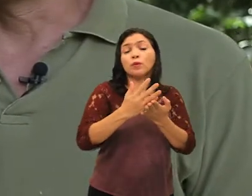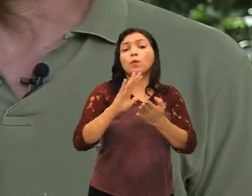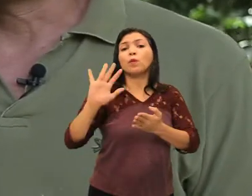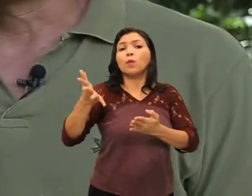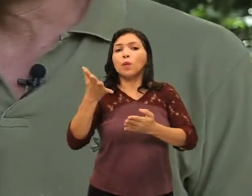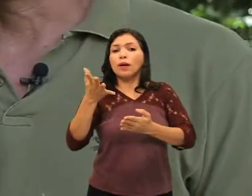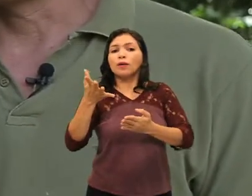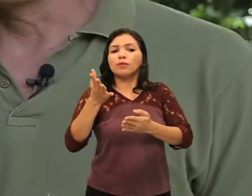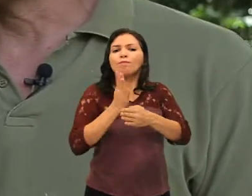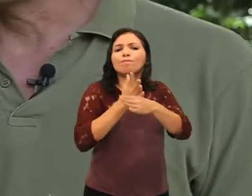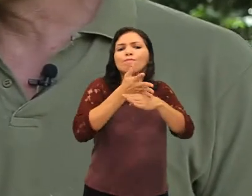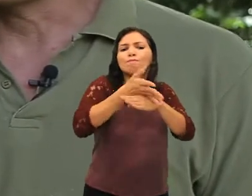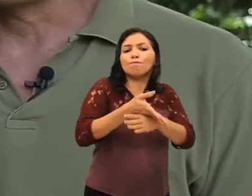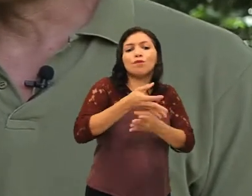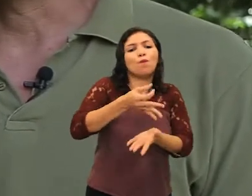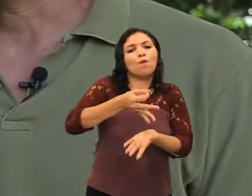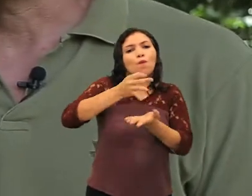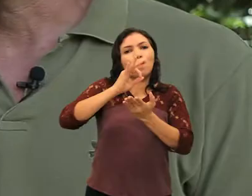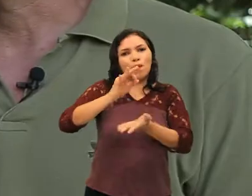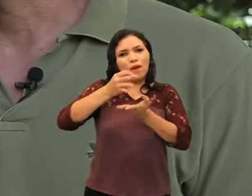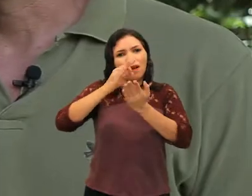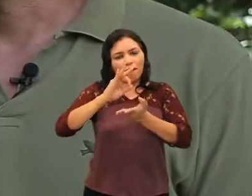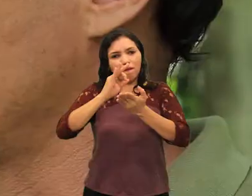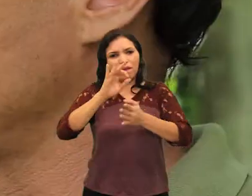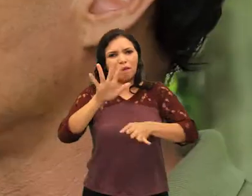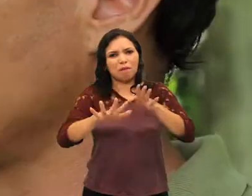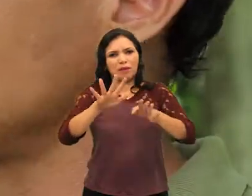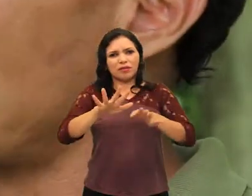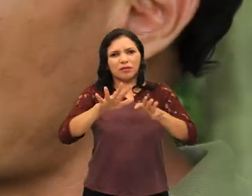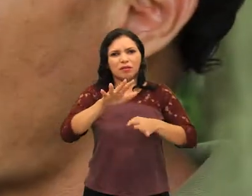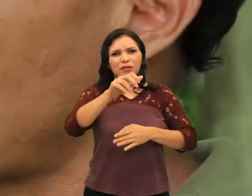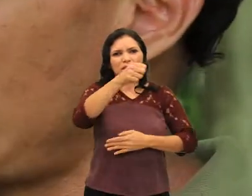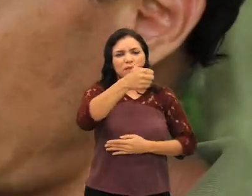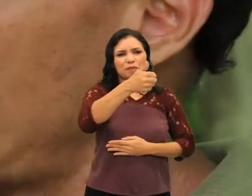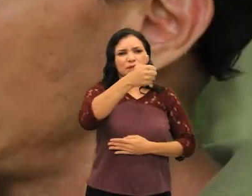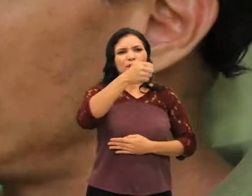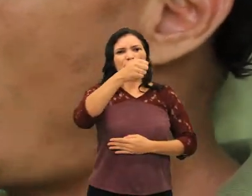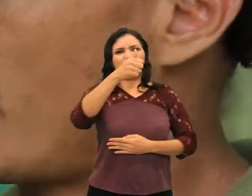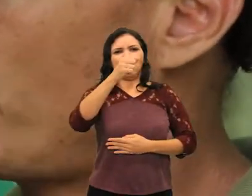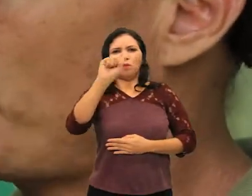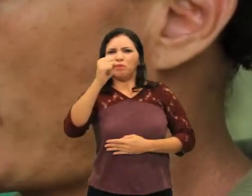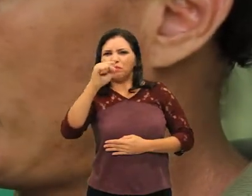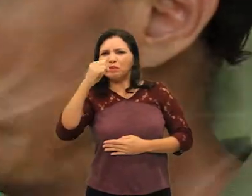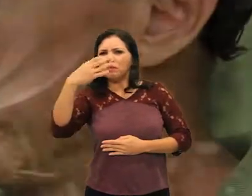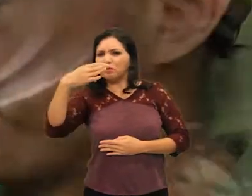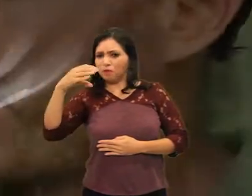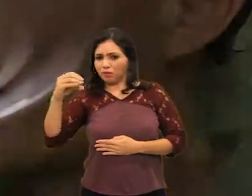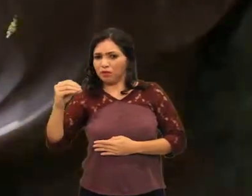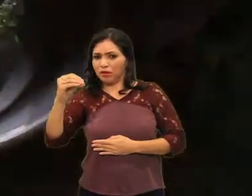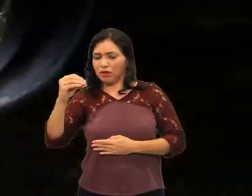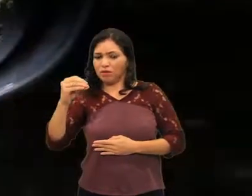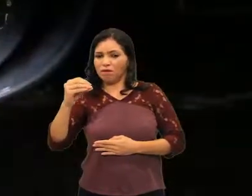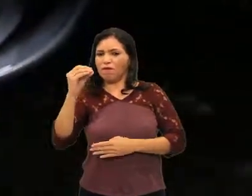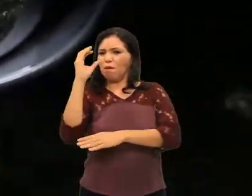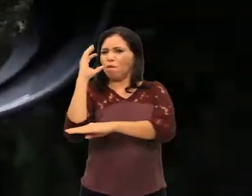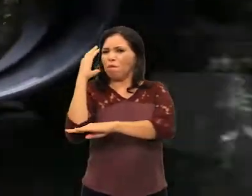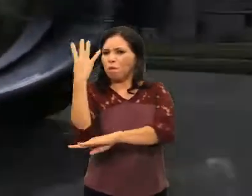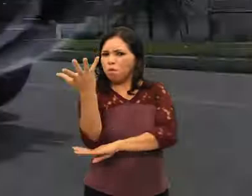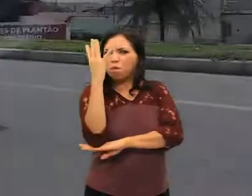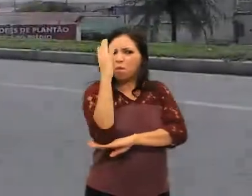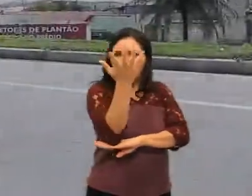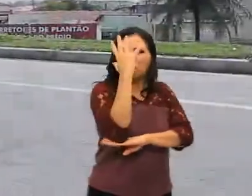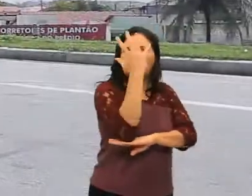1840, 1860, nessa fase, houve um grande desmatamento aqui da área do Vale do Paraíba. Frente à